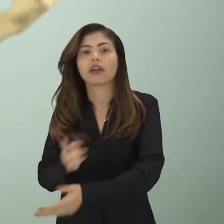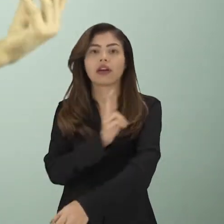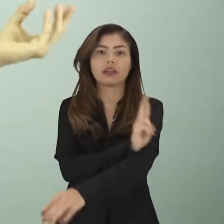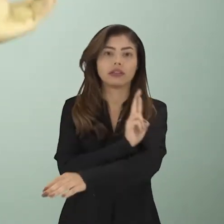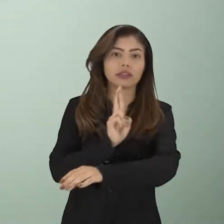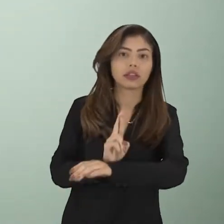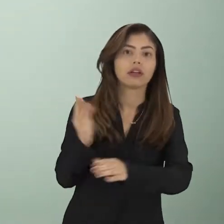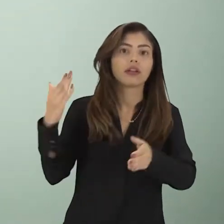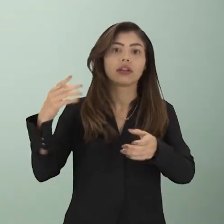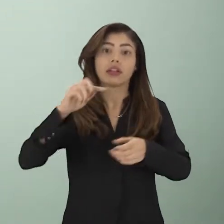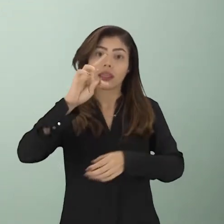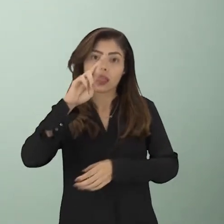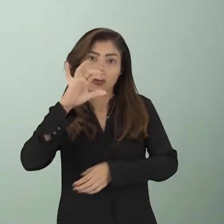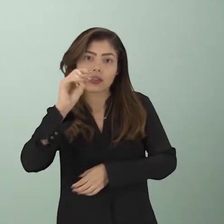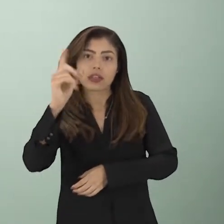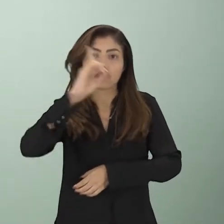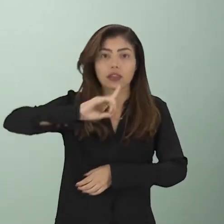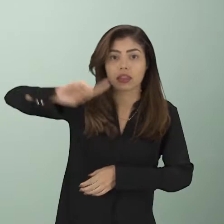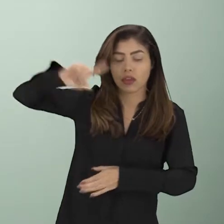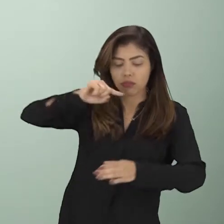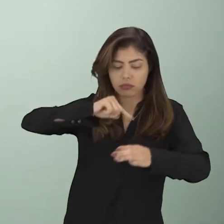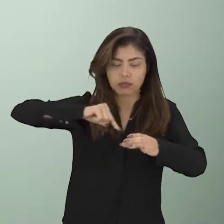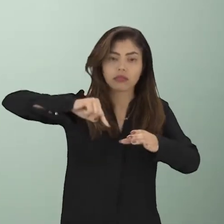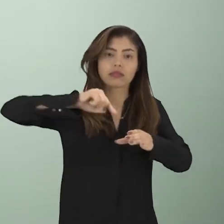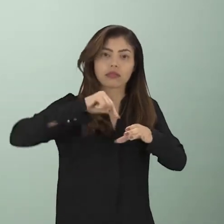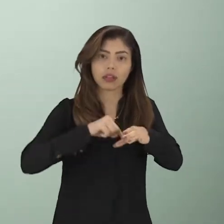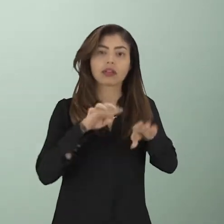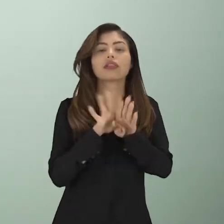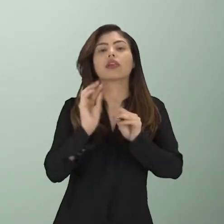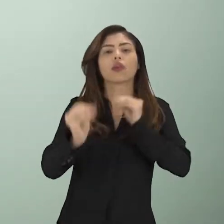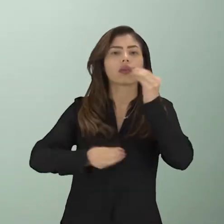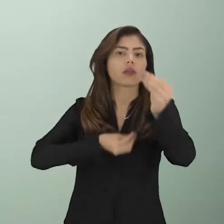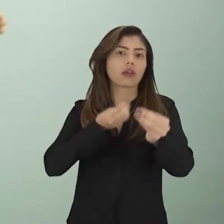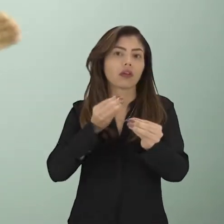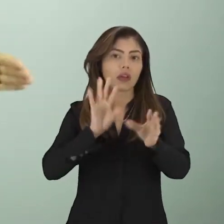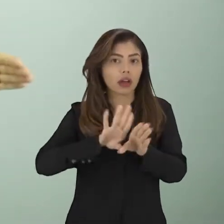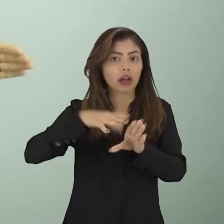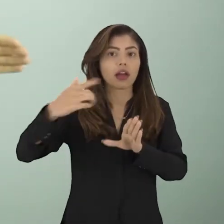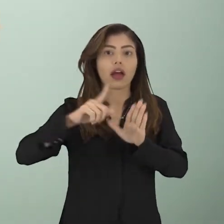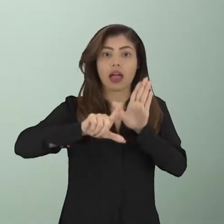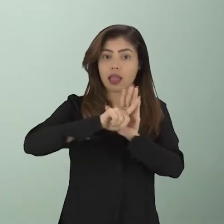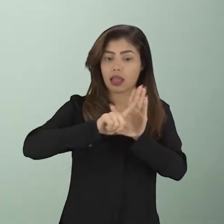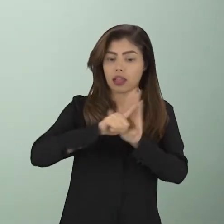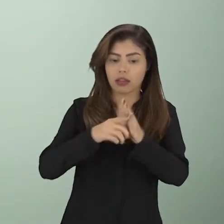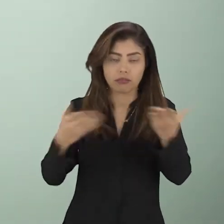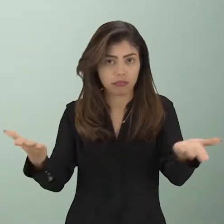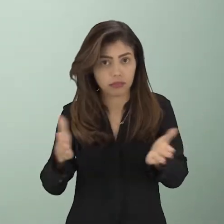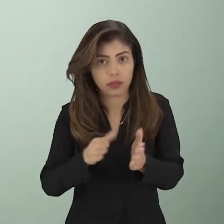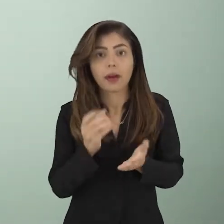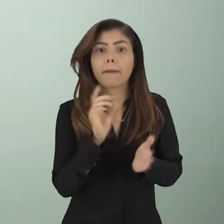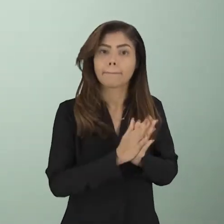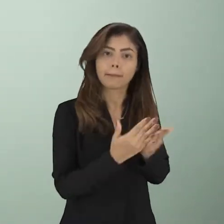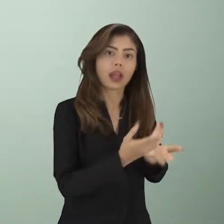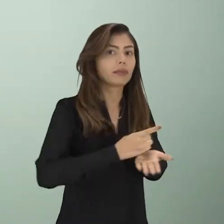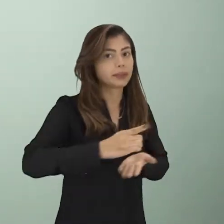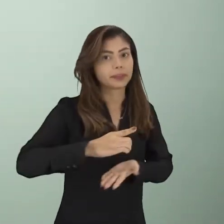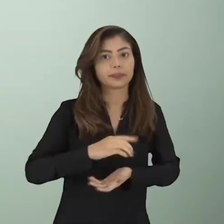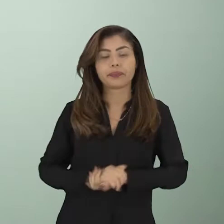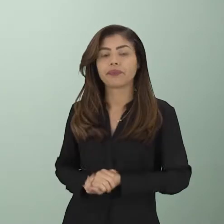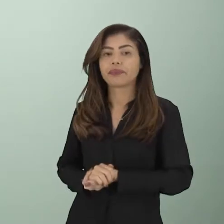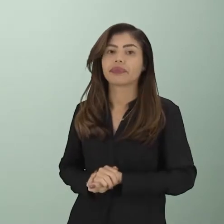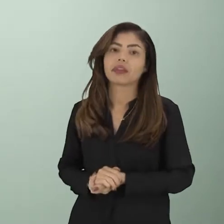religião, teocentrismo, Deus no centro do universo, como agir, a lei revelada, né, na aula passada.